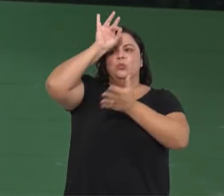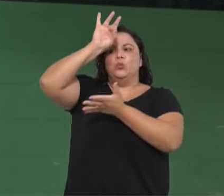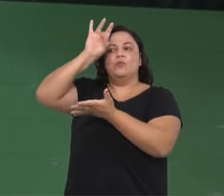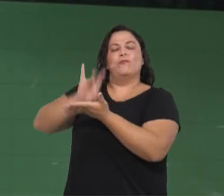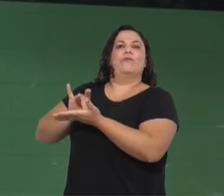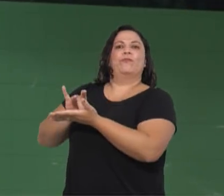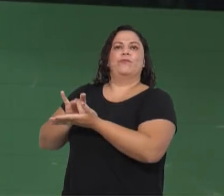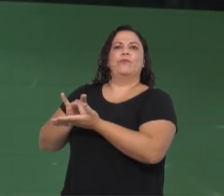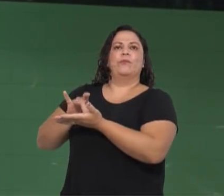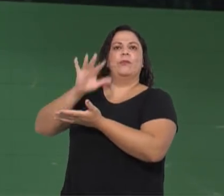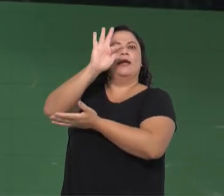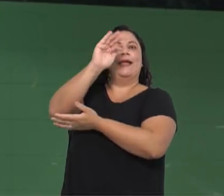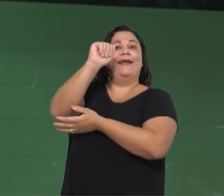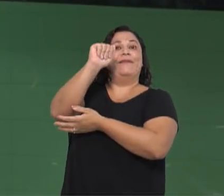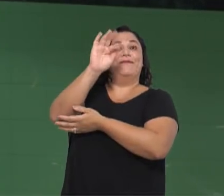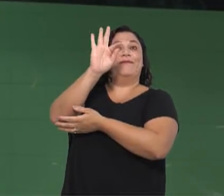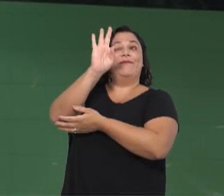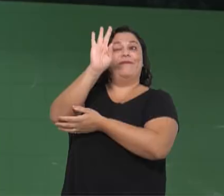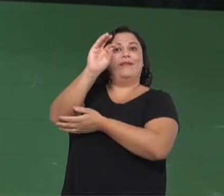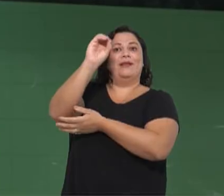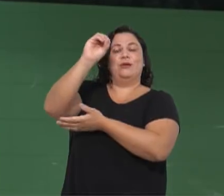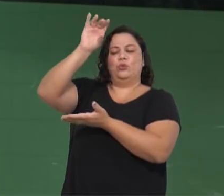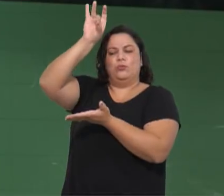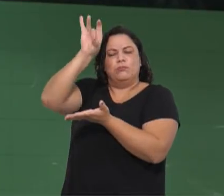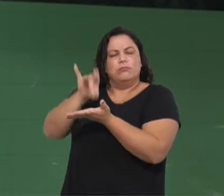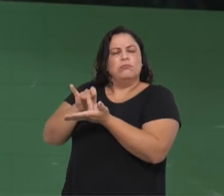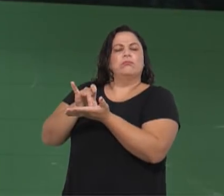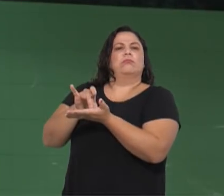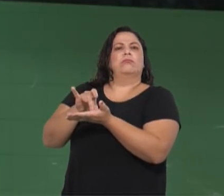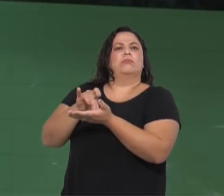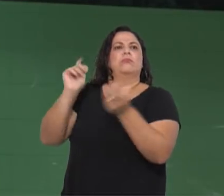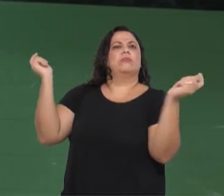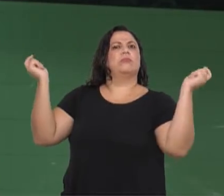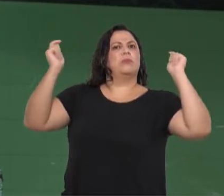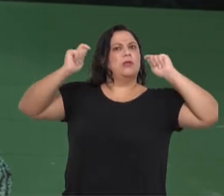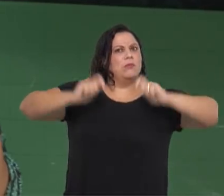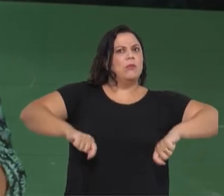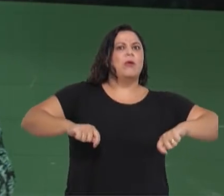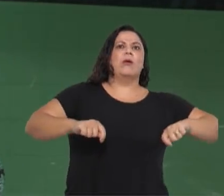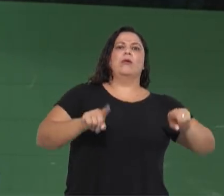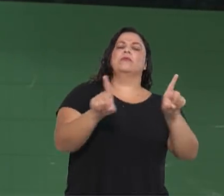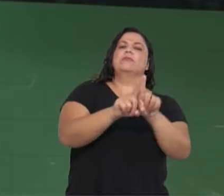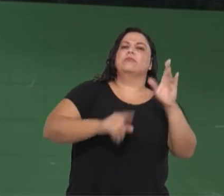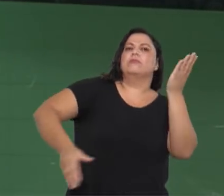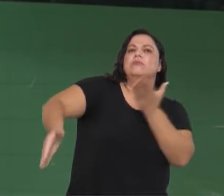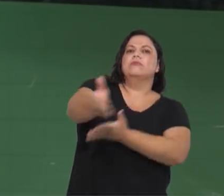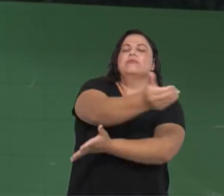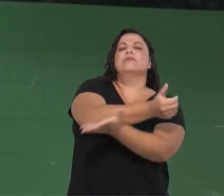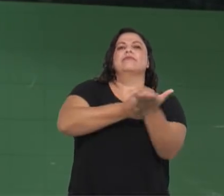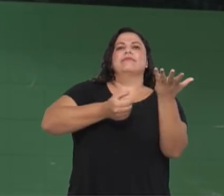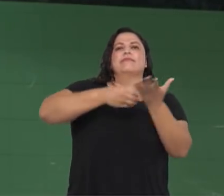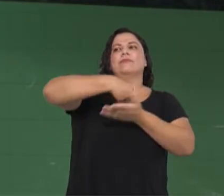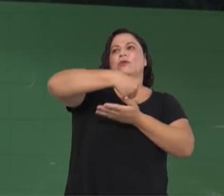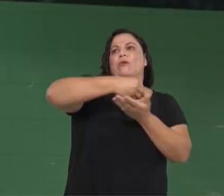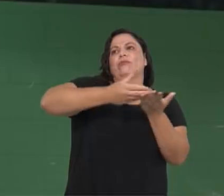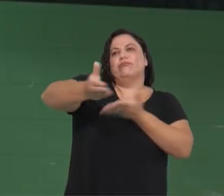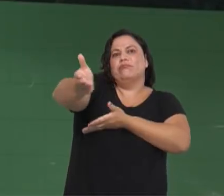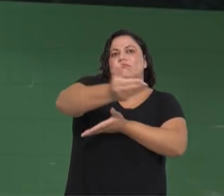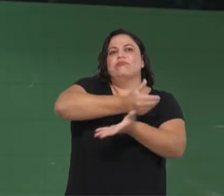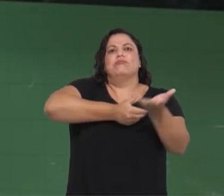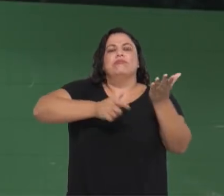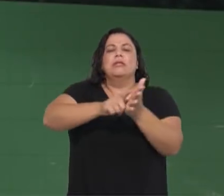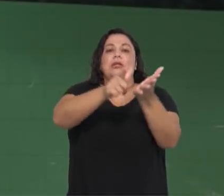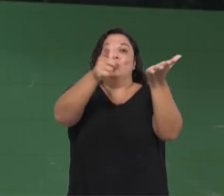fato, tá? E que eles podem ser veiculados tanto em jornais